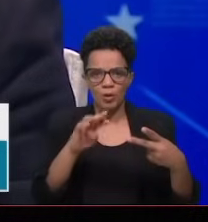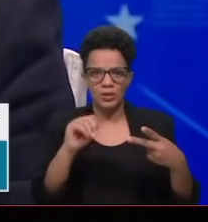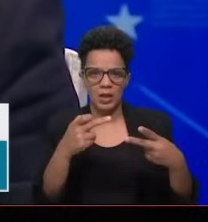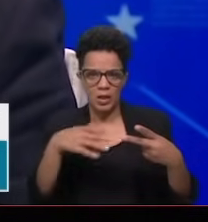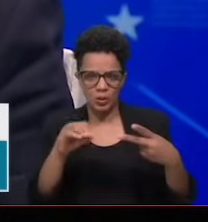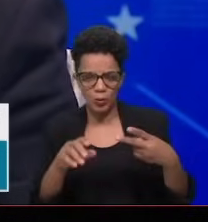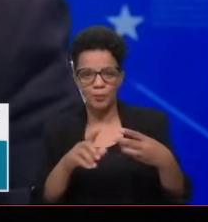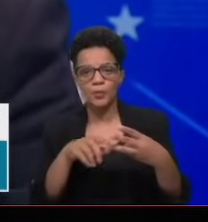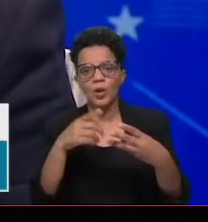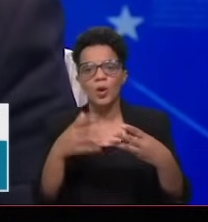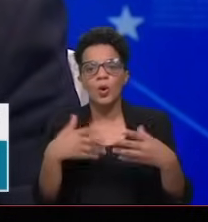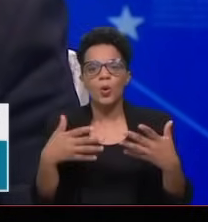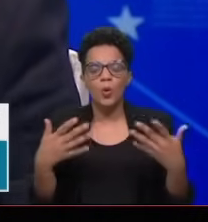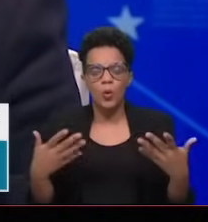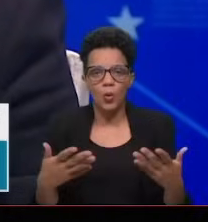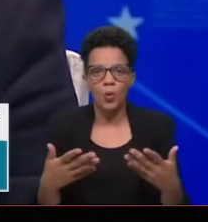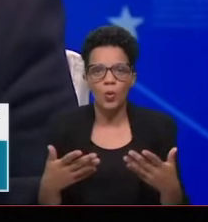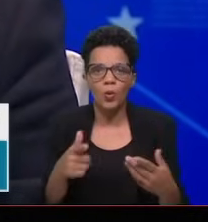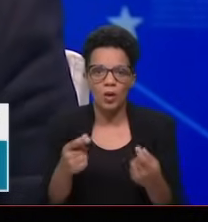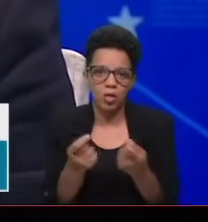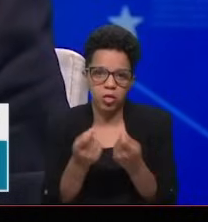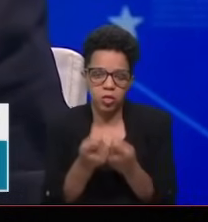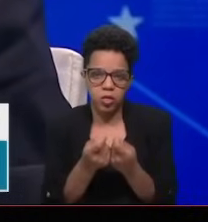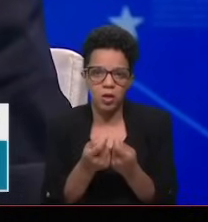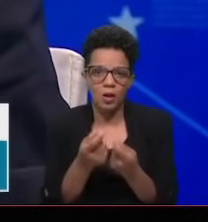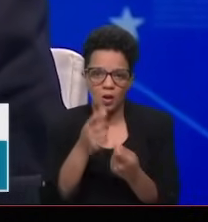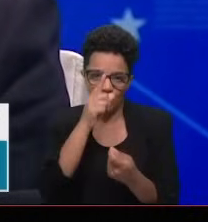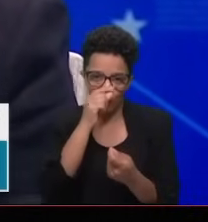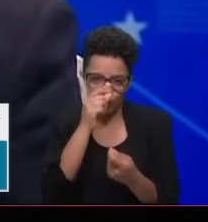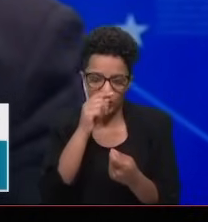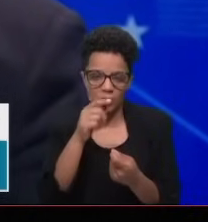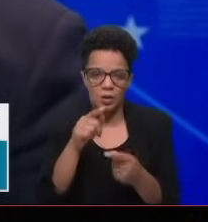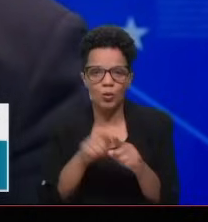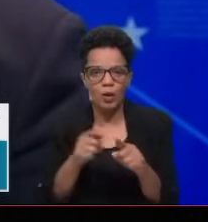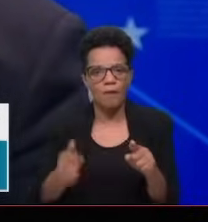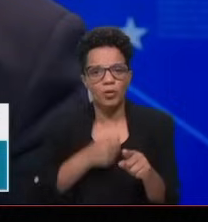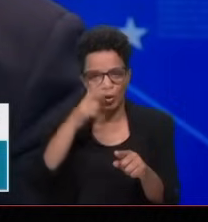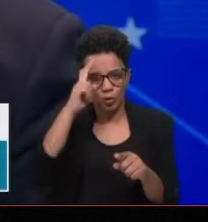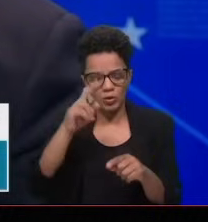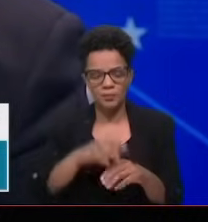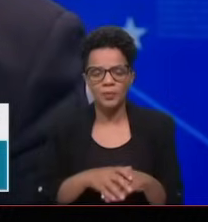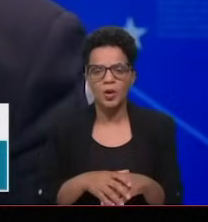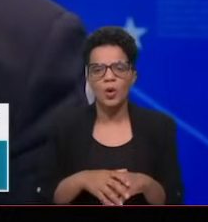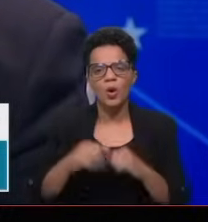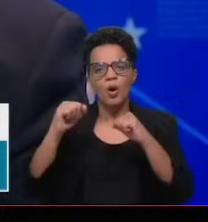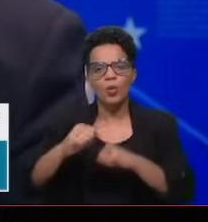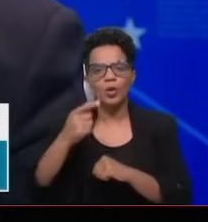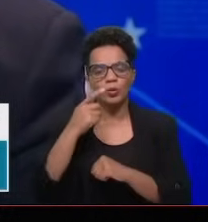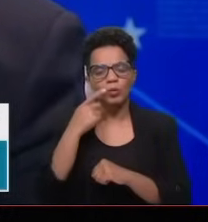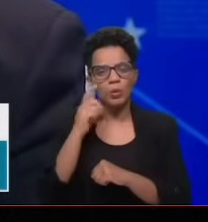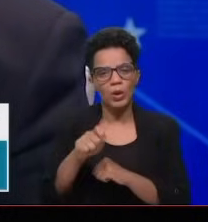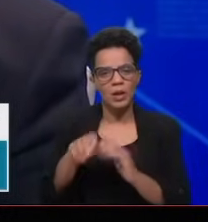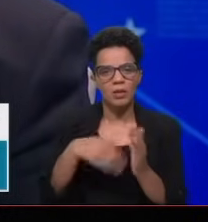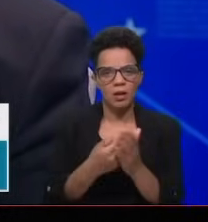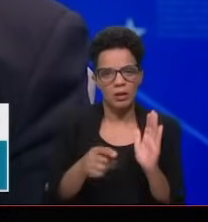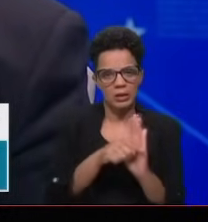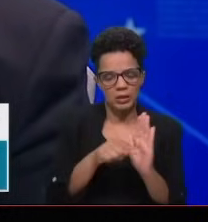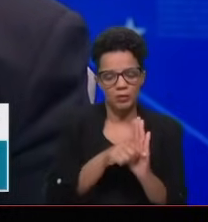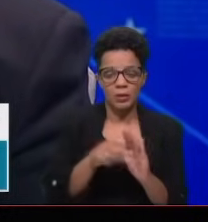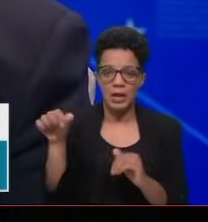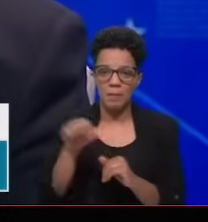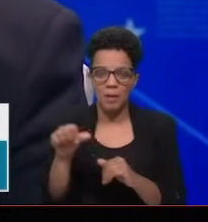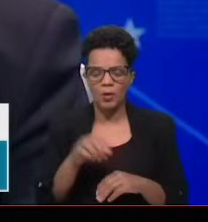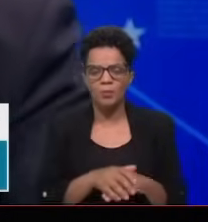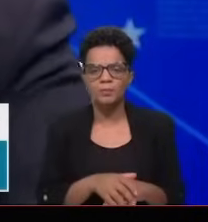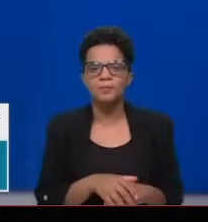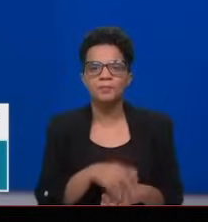favorece final com a Vitória r ou de uma vitória ou de um acordo que desfavorece a Ucrânia O que é mau como lhe disse o Francisco paupério está aqui